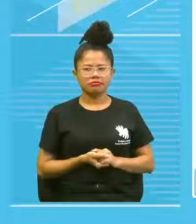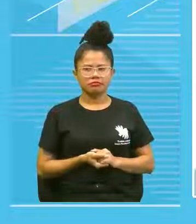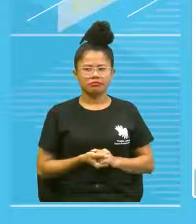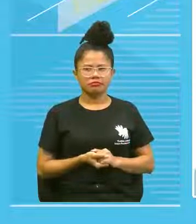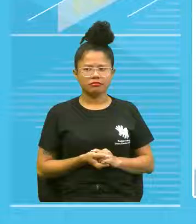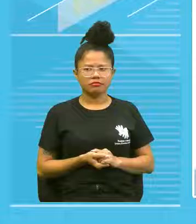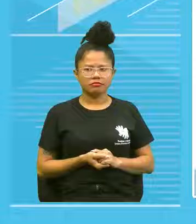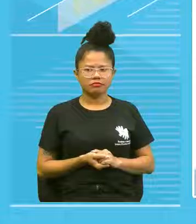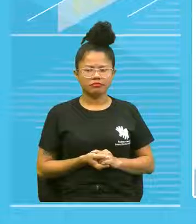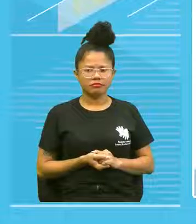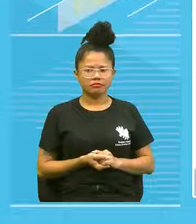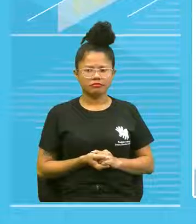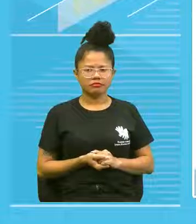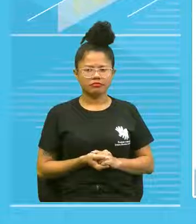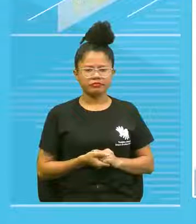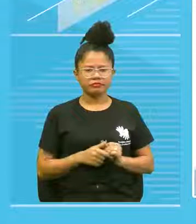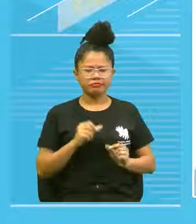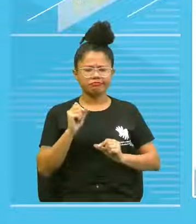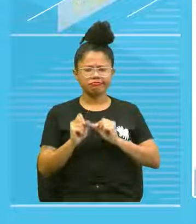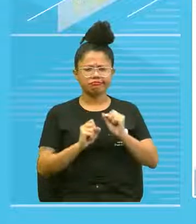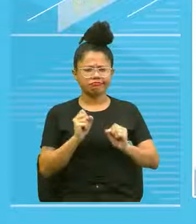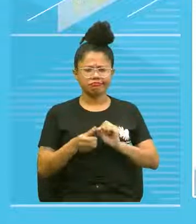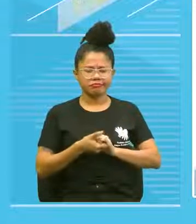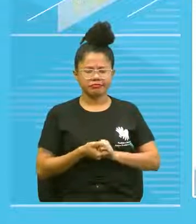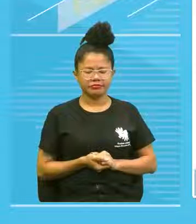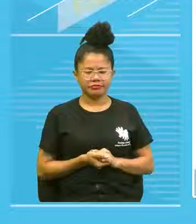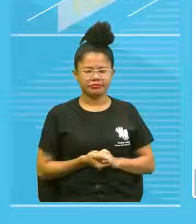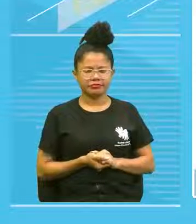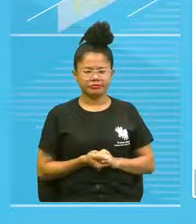e o que essa Bio gestão